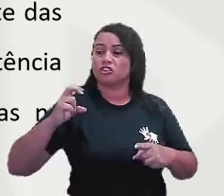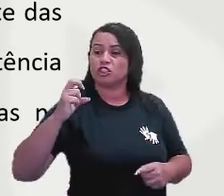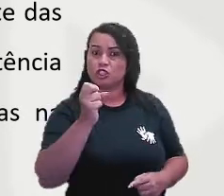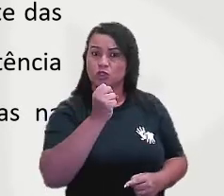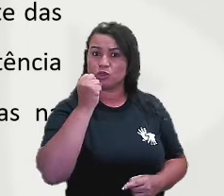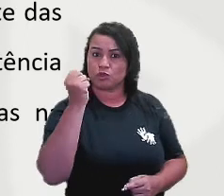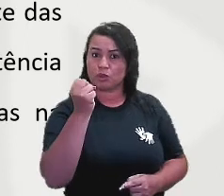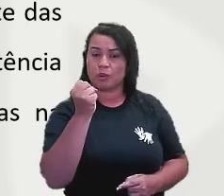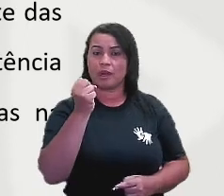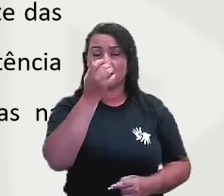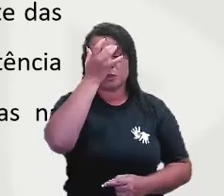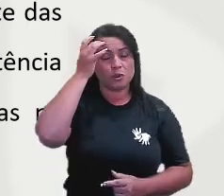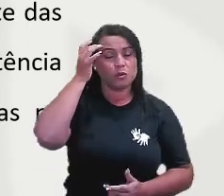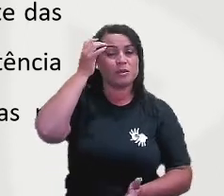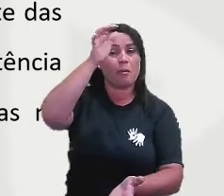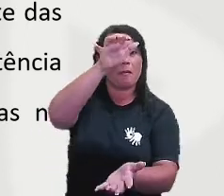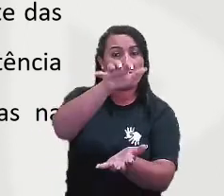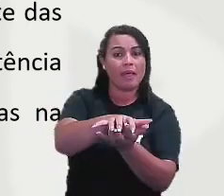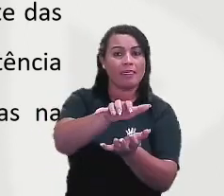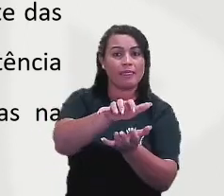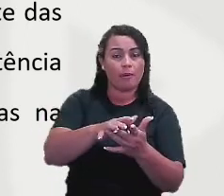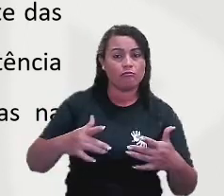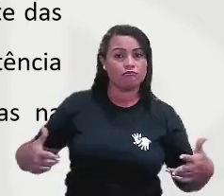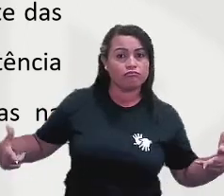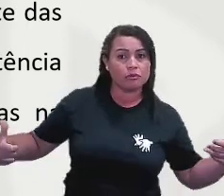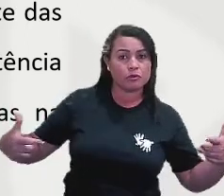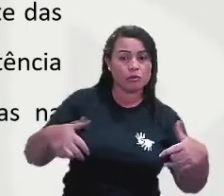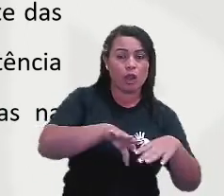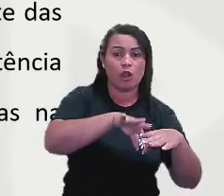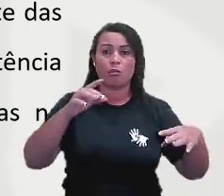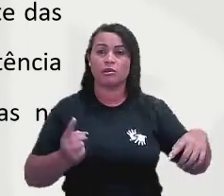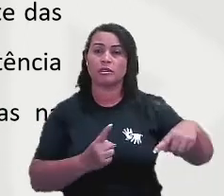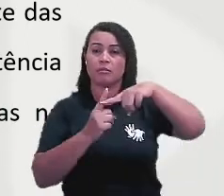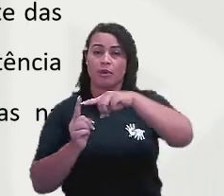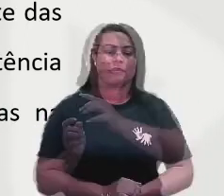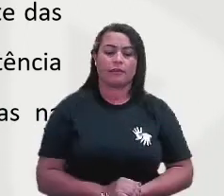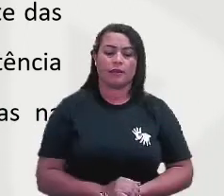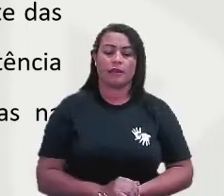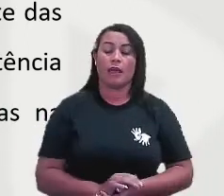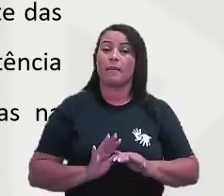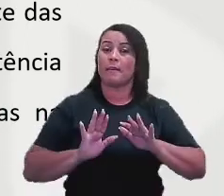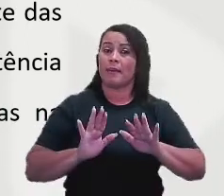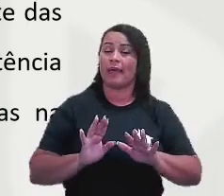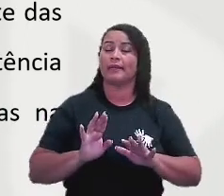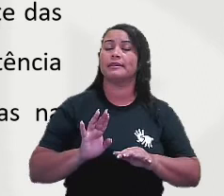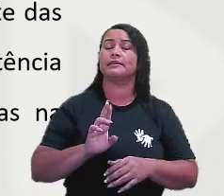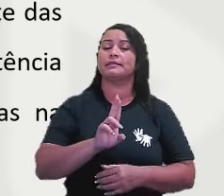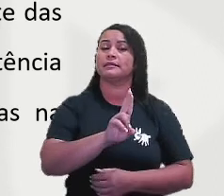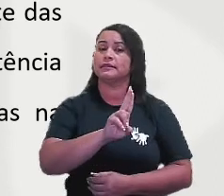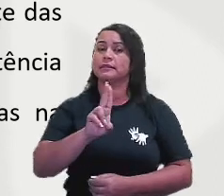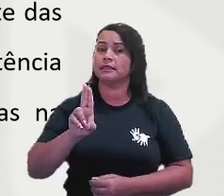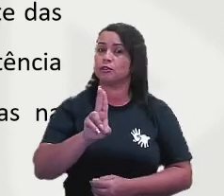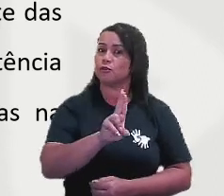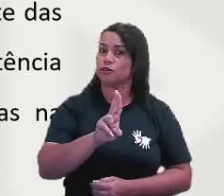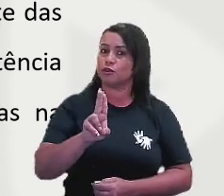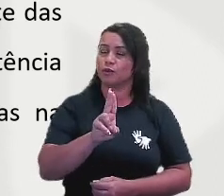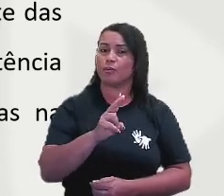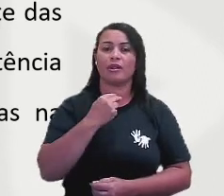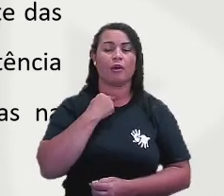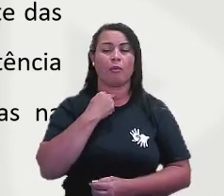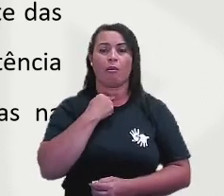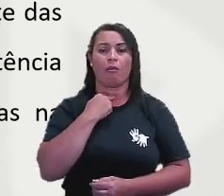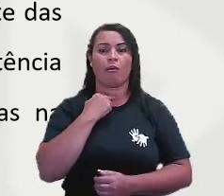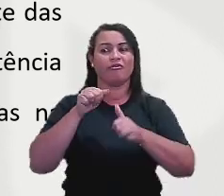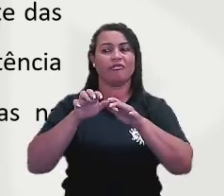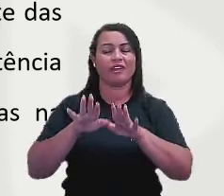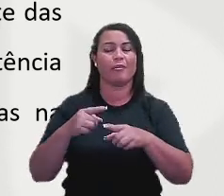pelos pernambucanos sobre os holandeses no Monte das Tabocas. Este nome, porém, não permaneceu